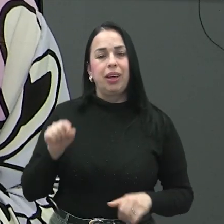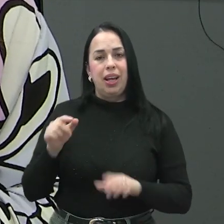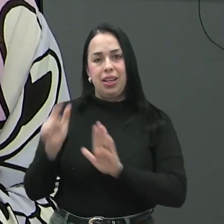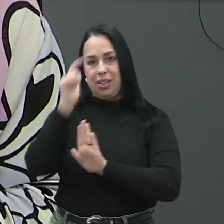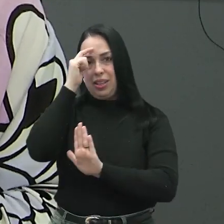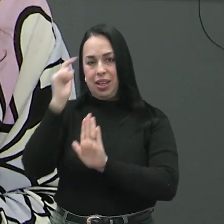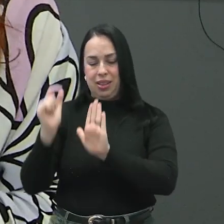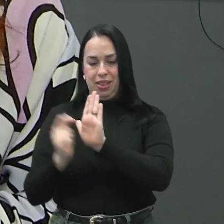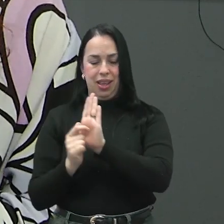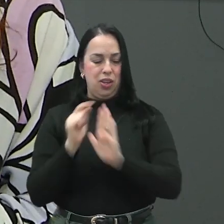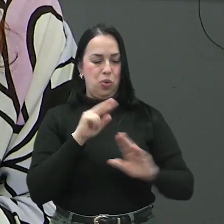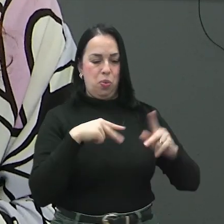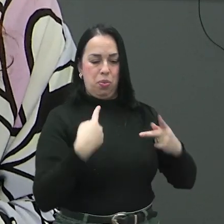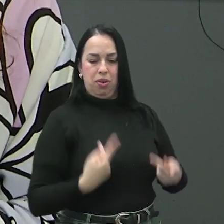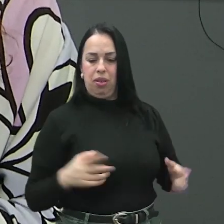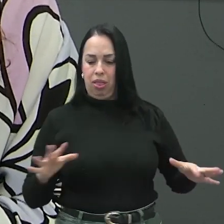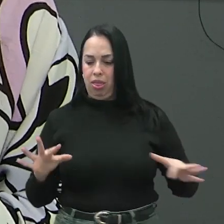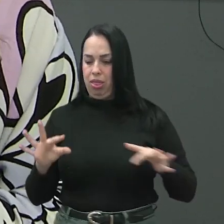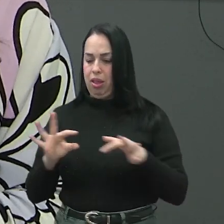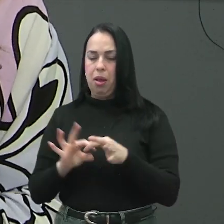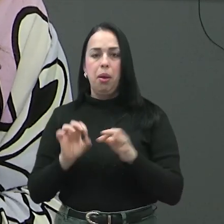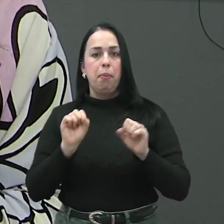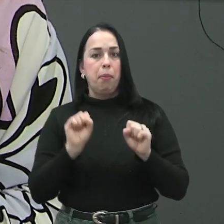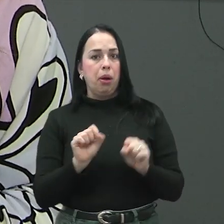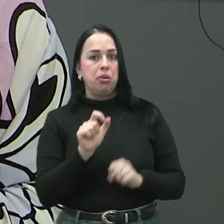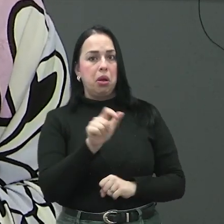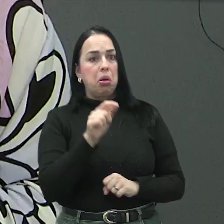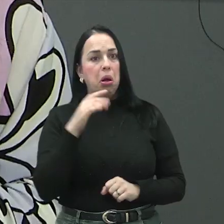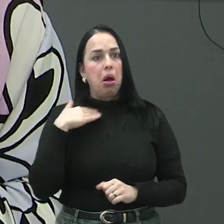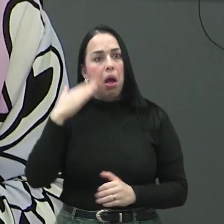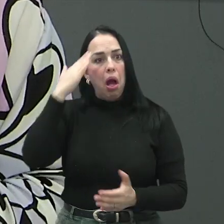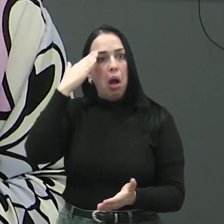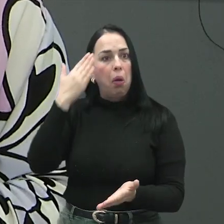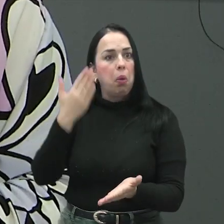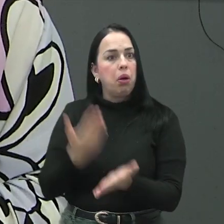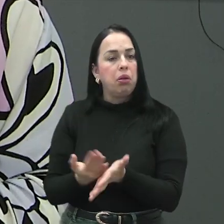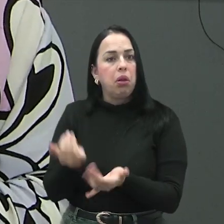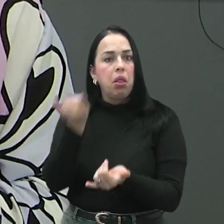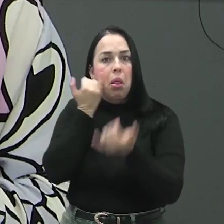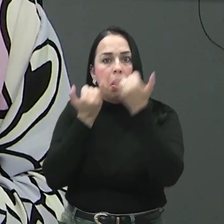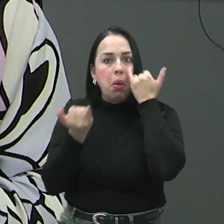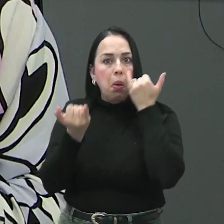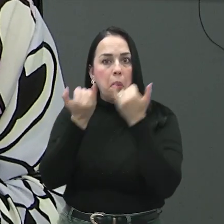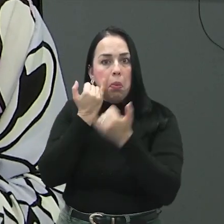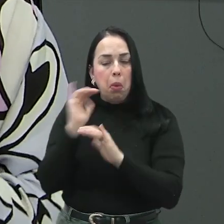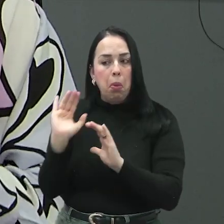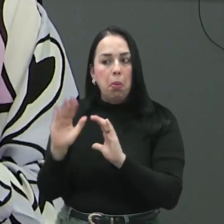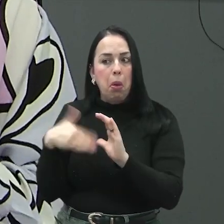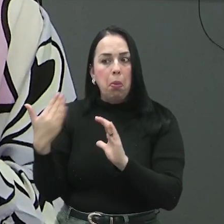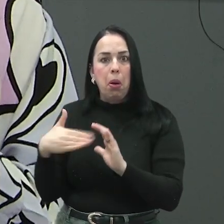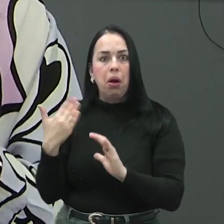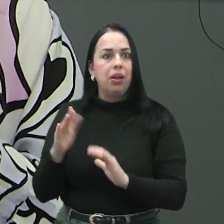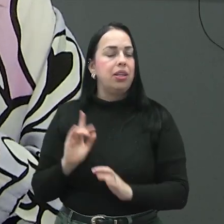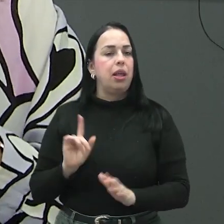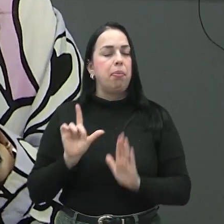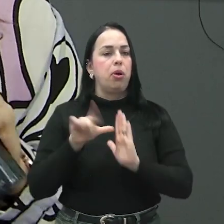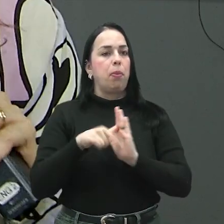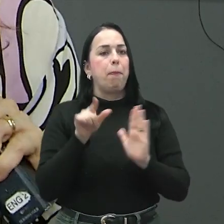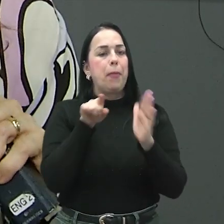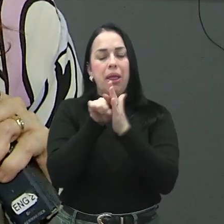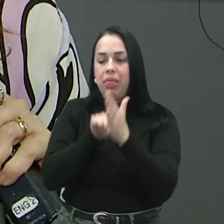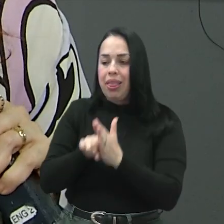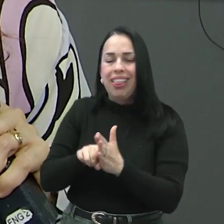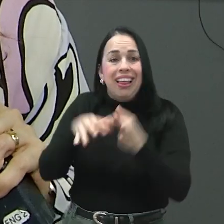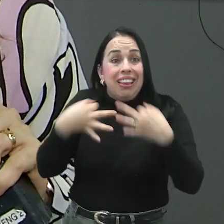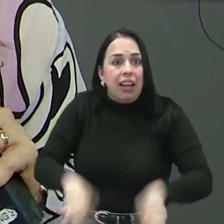chats interativos com a comunicação humana pode levar muitas pessoas a acreditarem nas informações recebidas sem